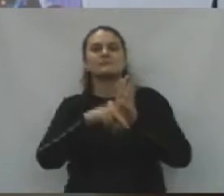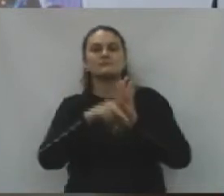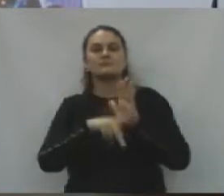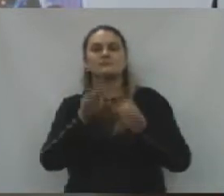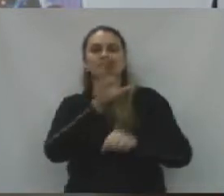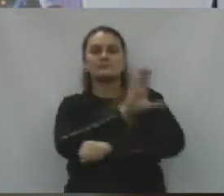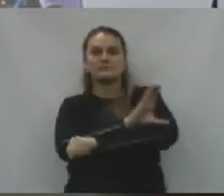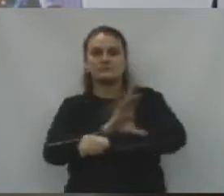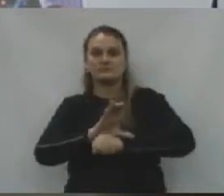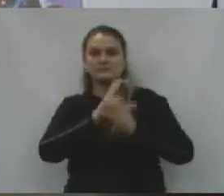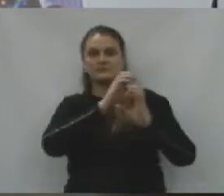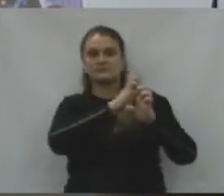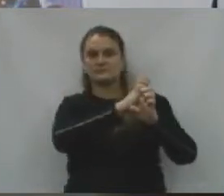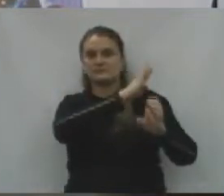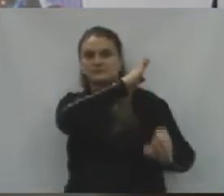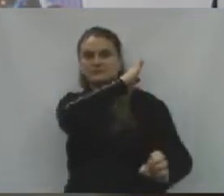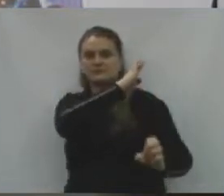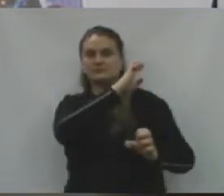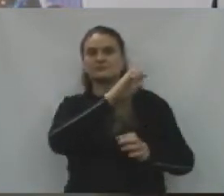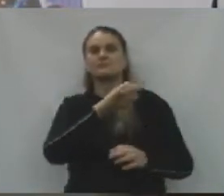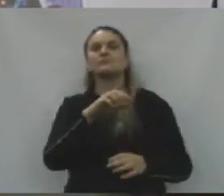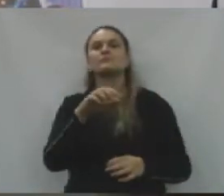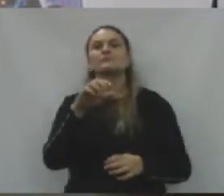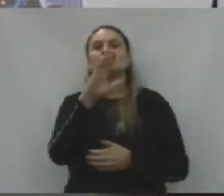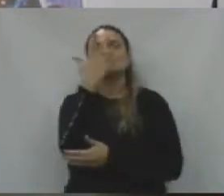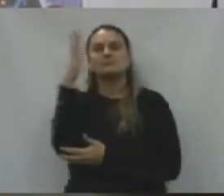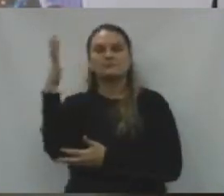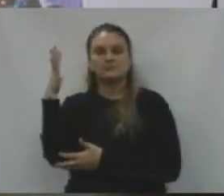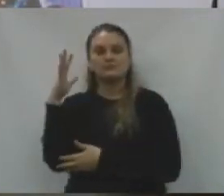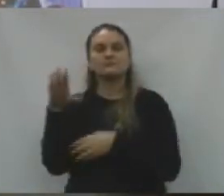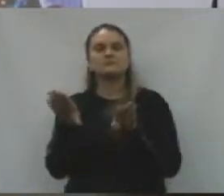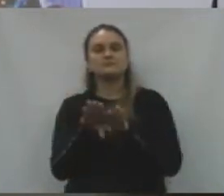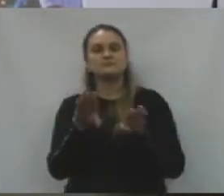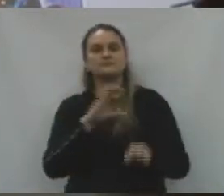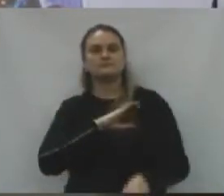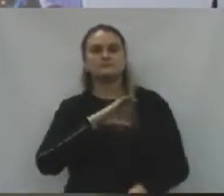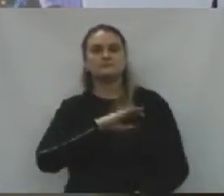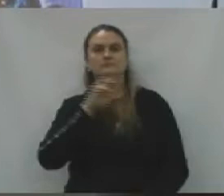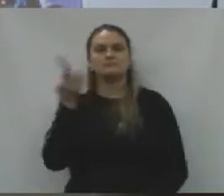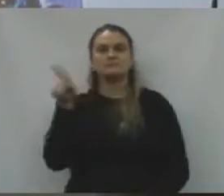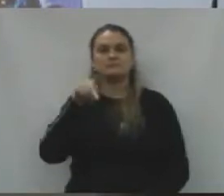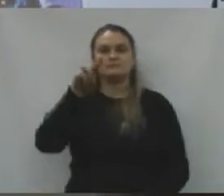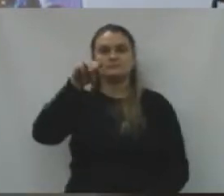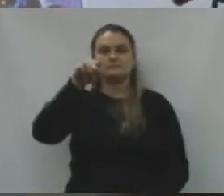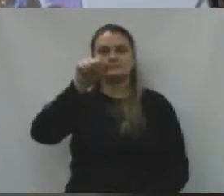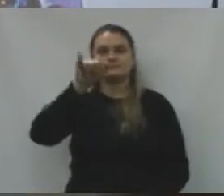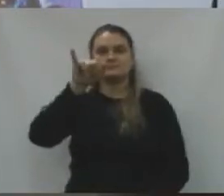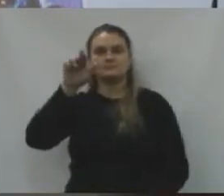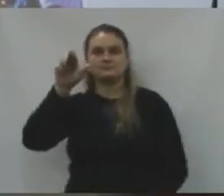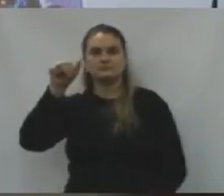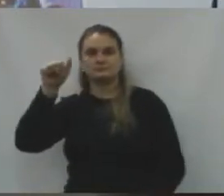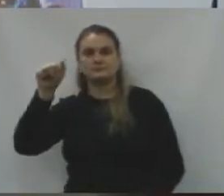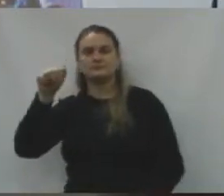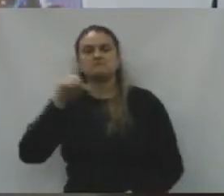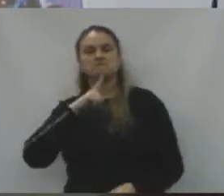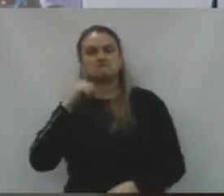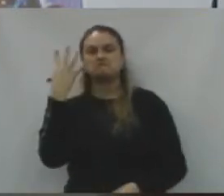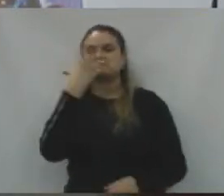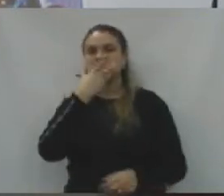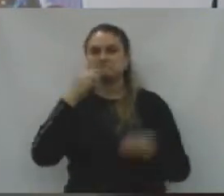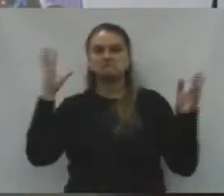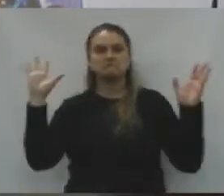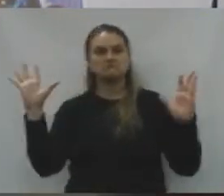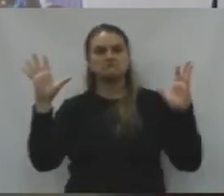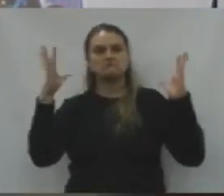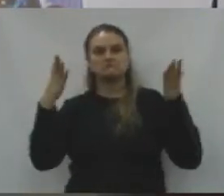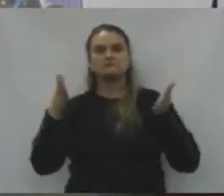Ambiental da Uniuv, liderados pela professora Lisandra e coordenados pela professora Maiara, em que se transformou realmente num